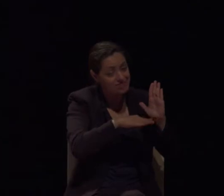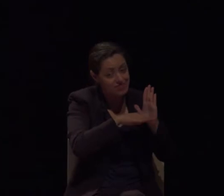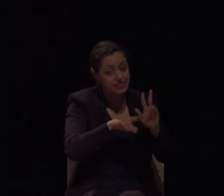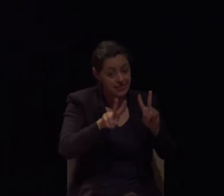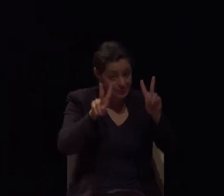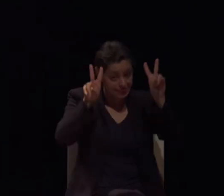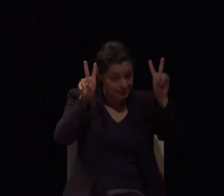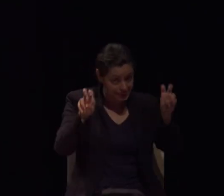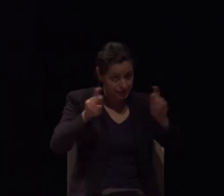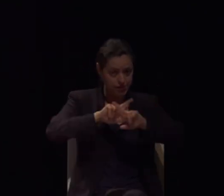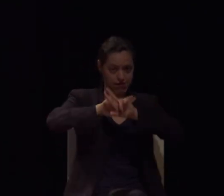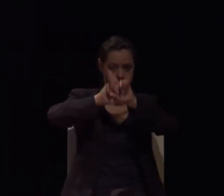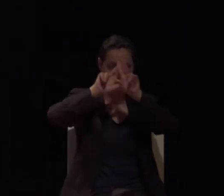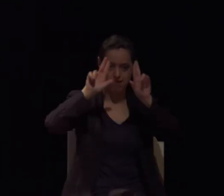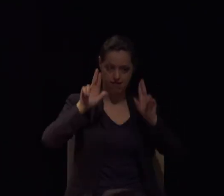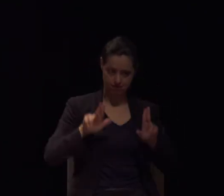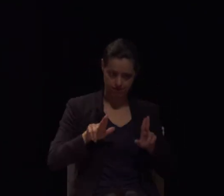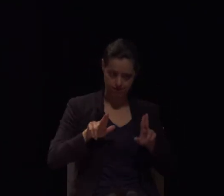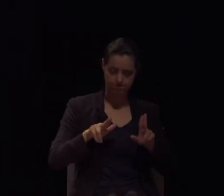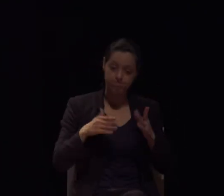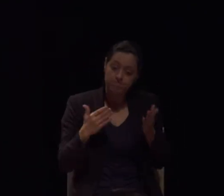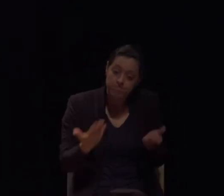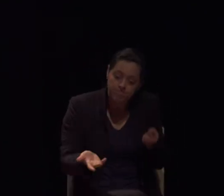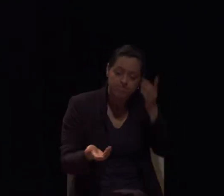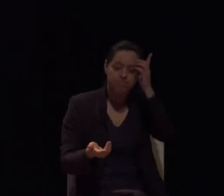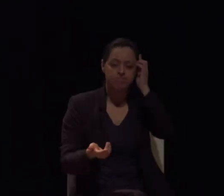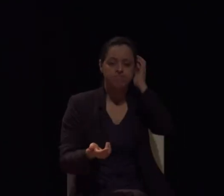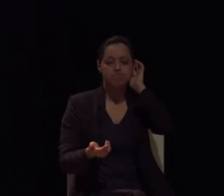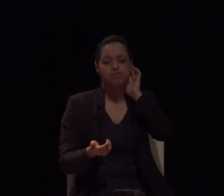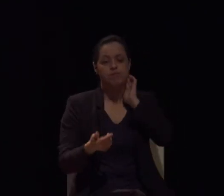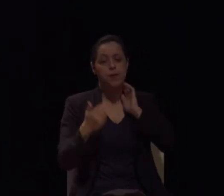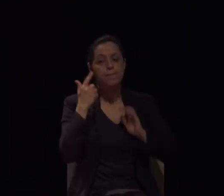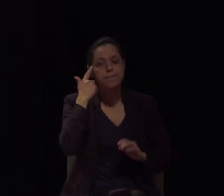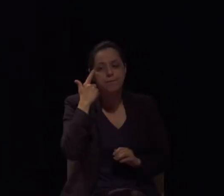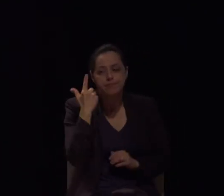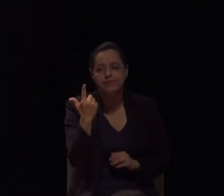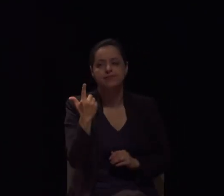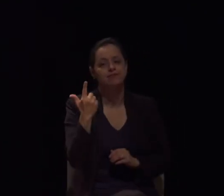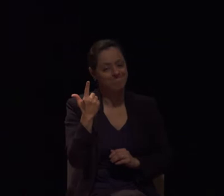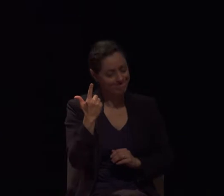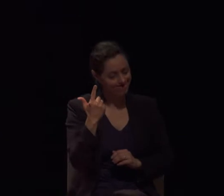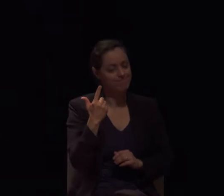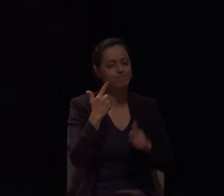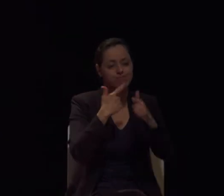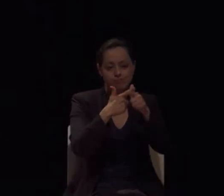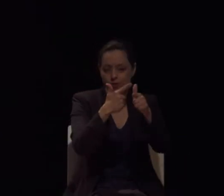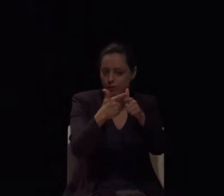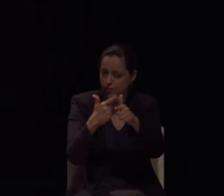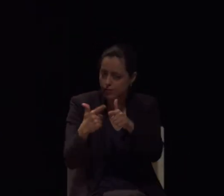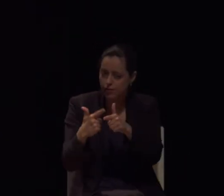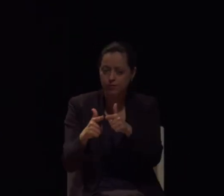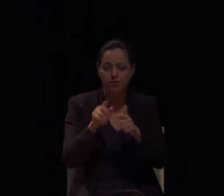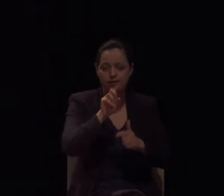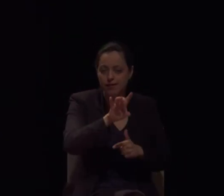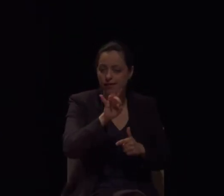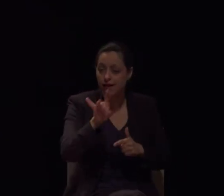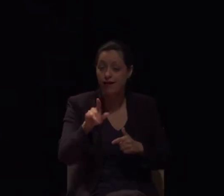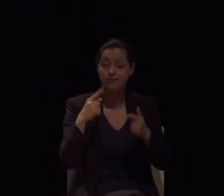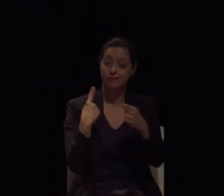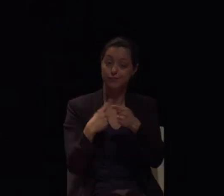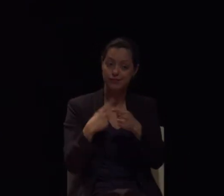então as implicações para a gente pensar o tamanho delas desse conservadorismo